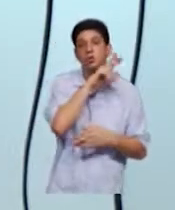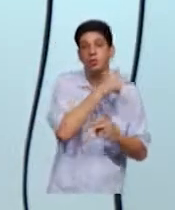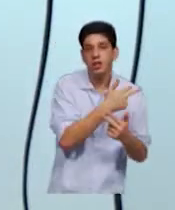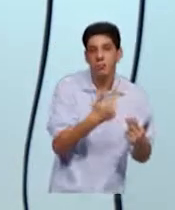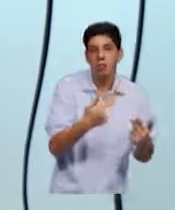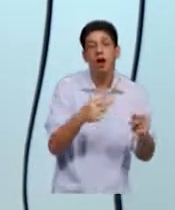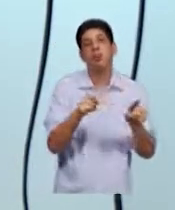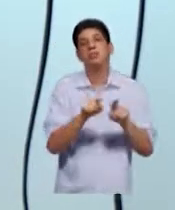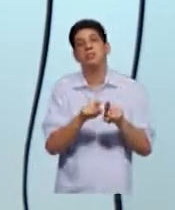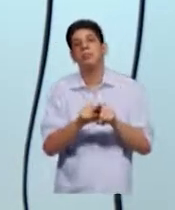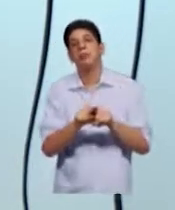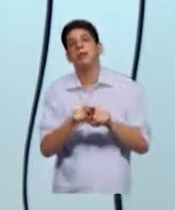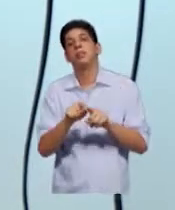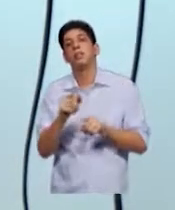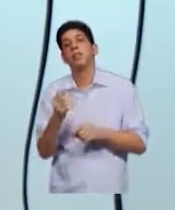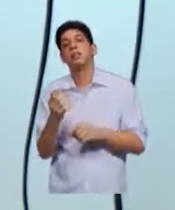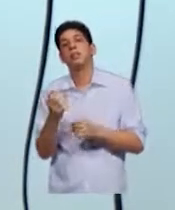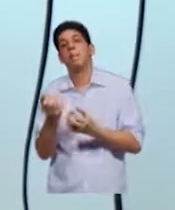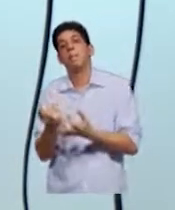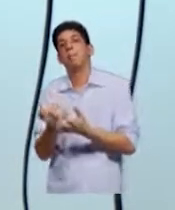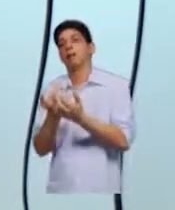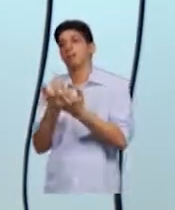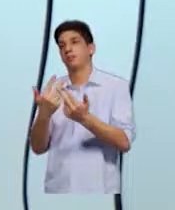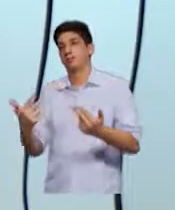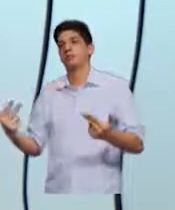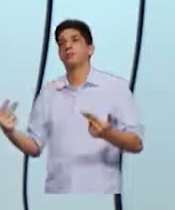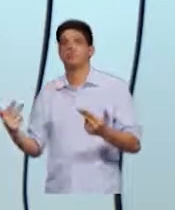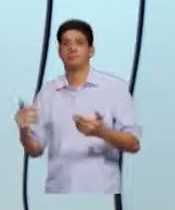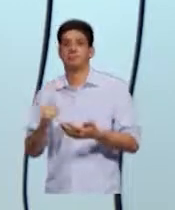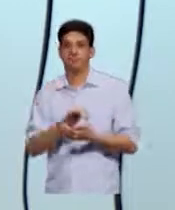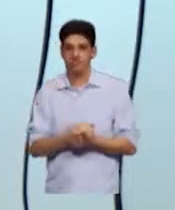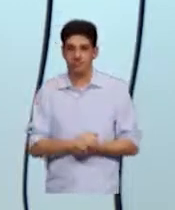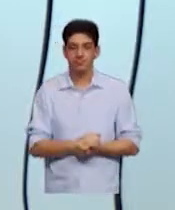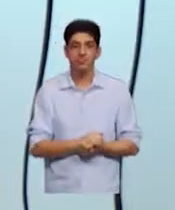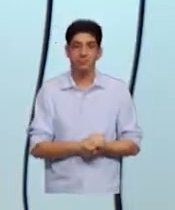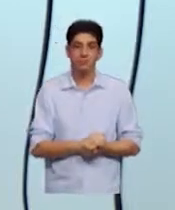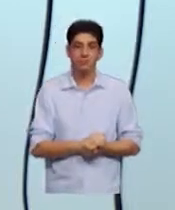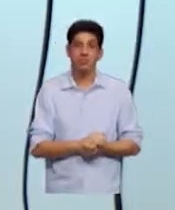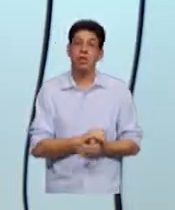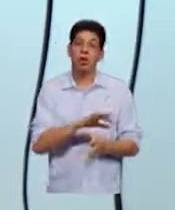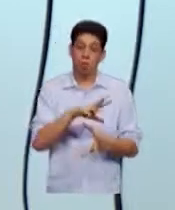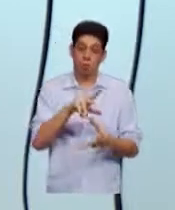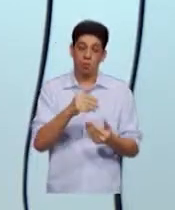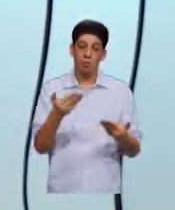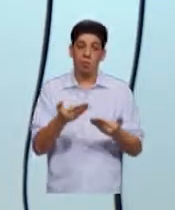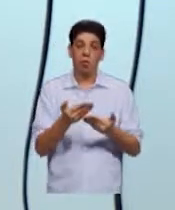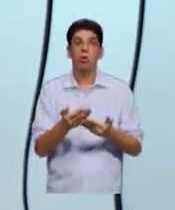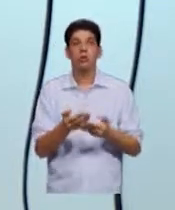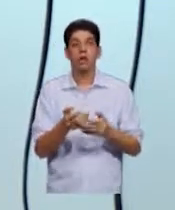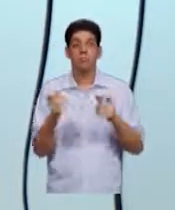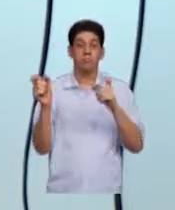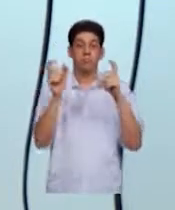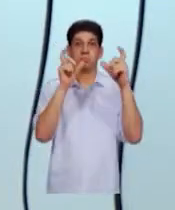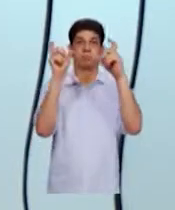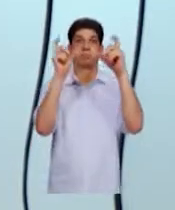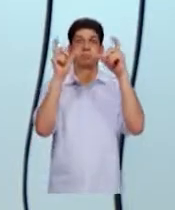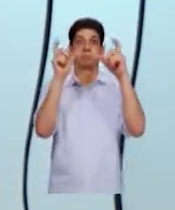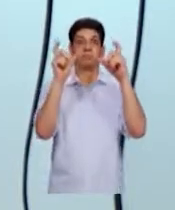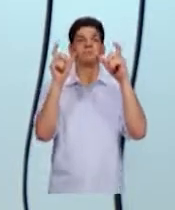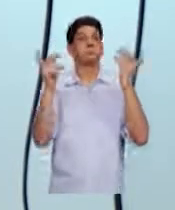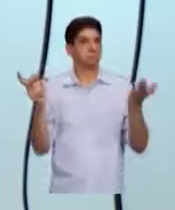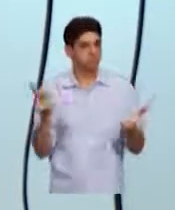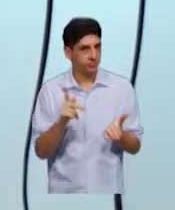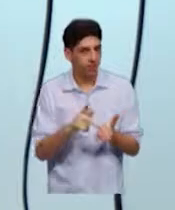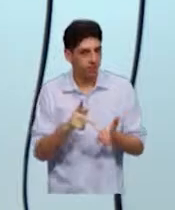vegetal. O mundo, na verdade, ele está em alerta. Por quê? Porque o